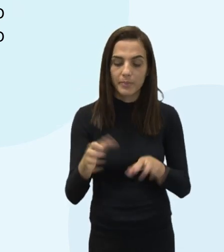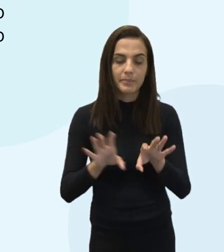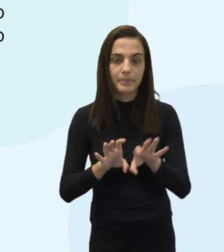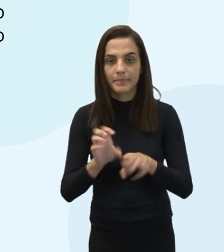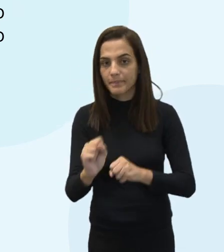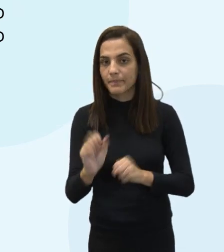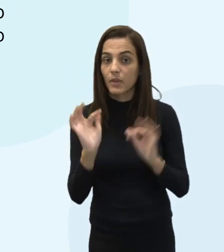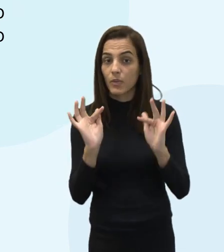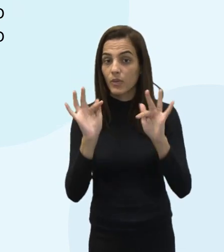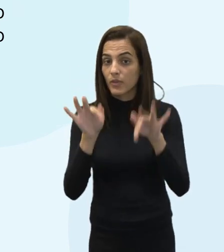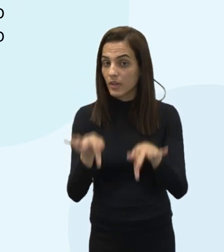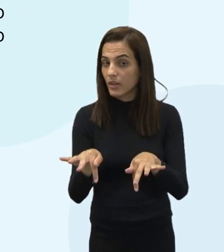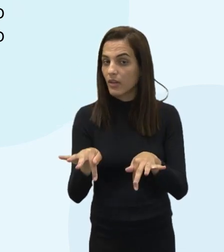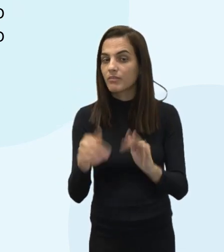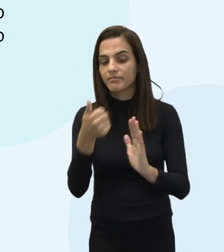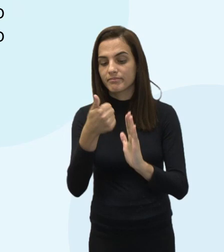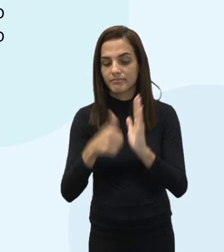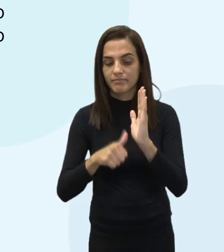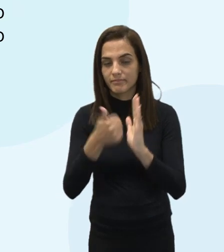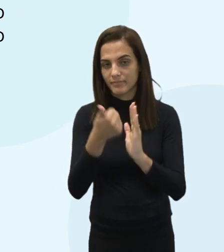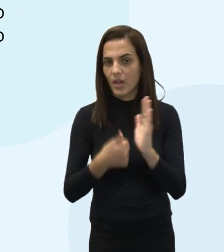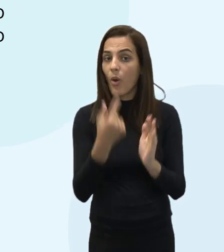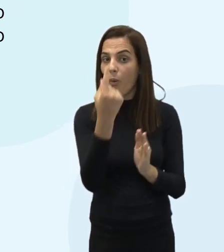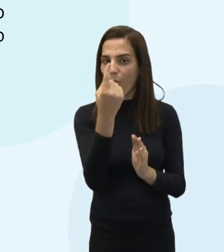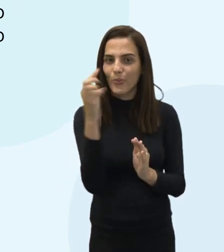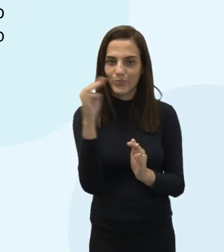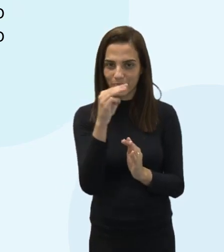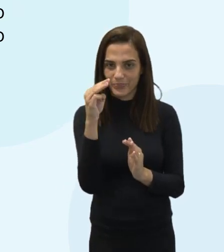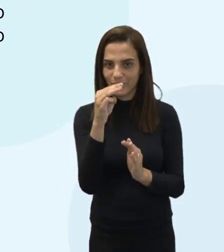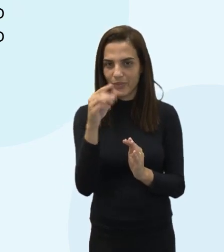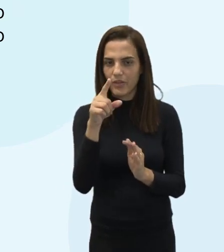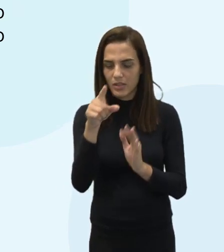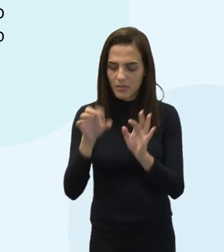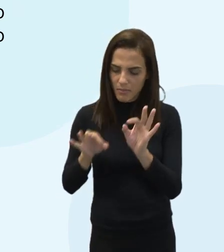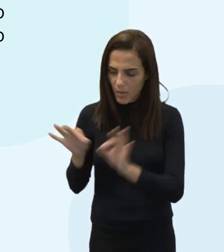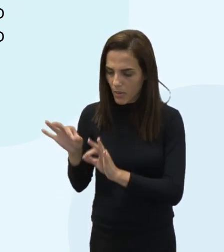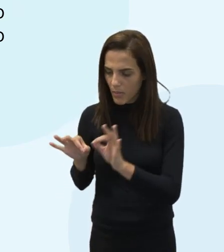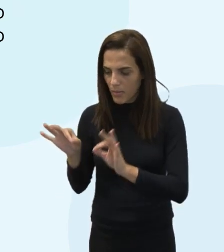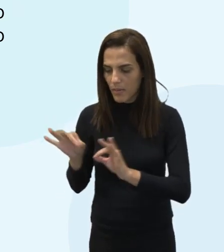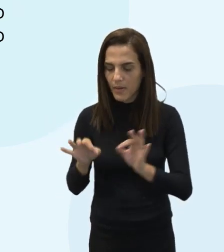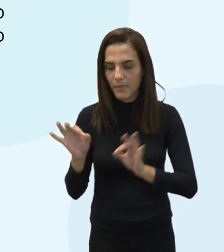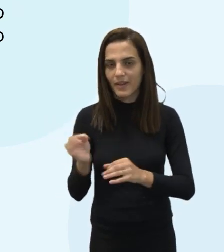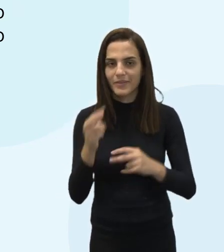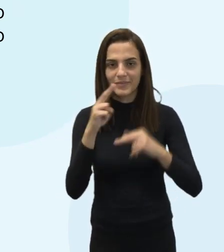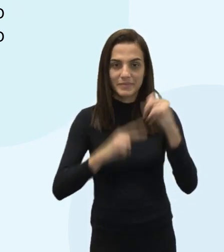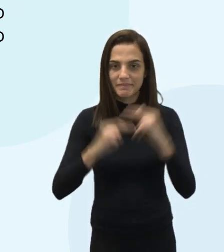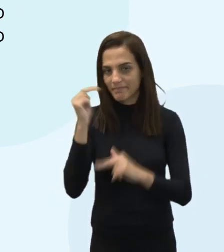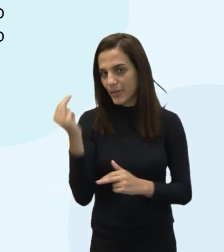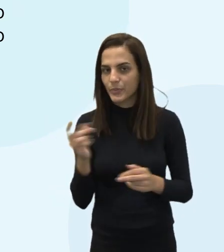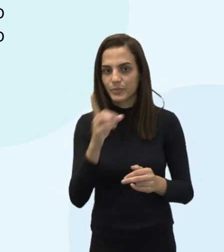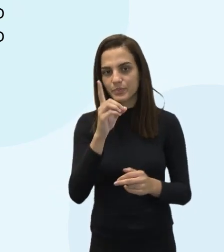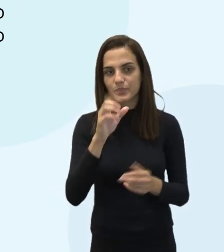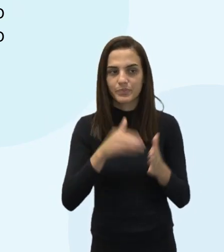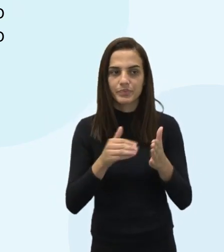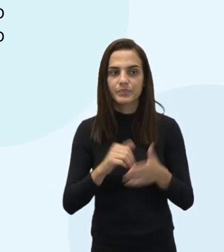e no final fazer uma pequena avaliação. Vou colocar aí um minutinho para vocês separarem o material para o diário de bordo.